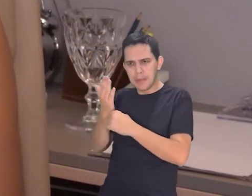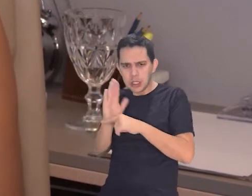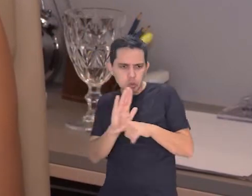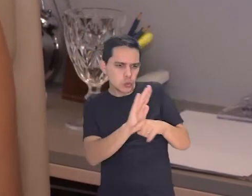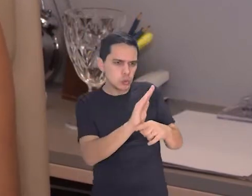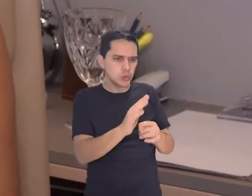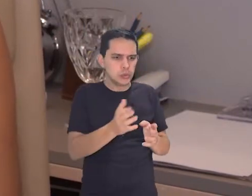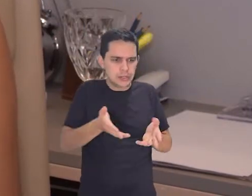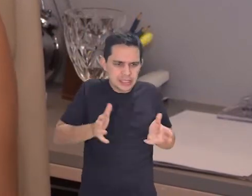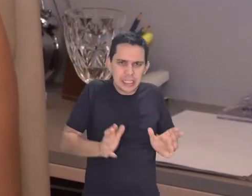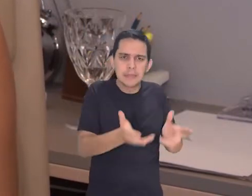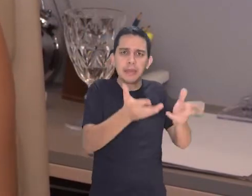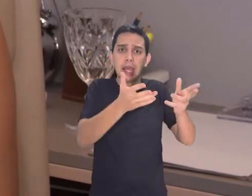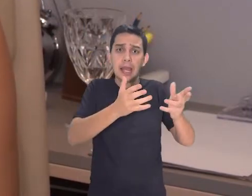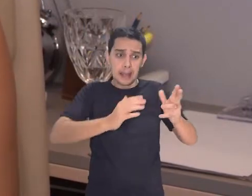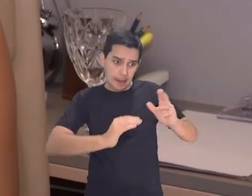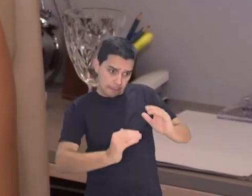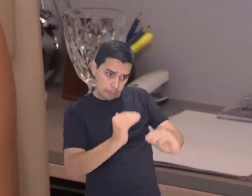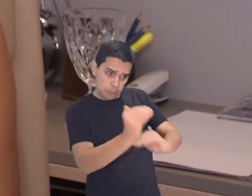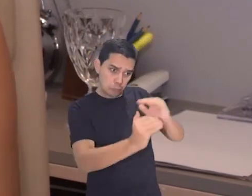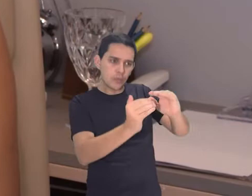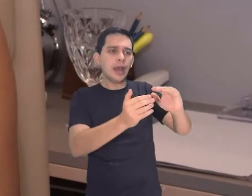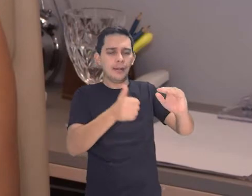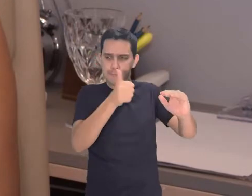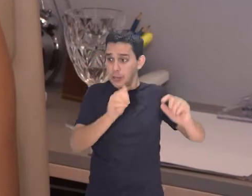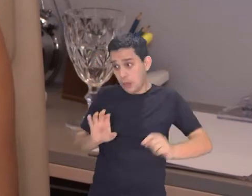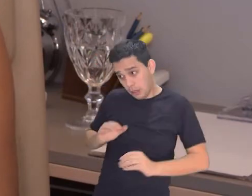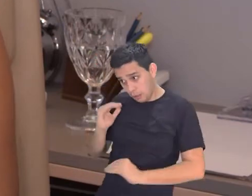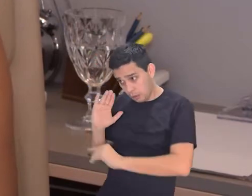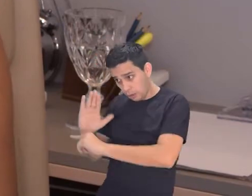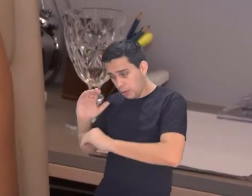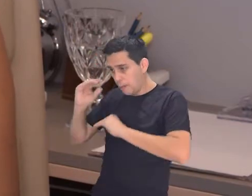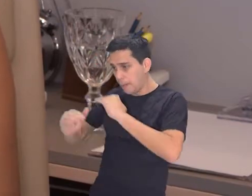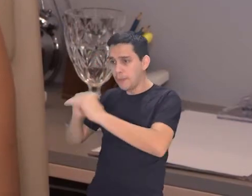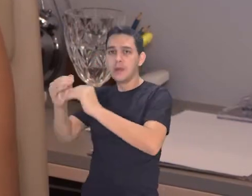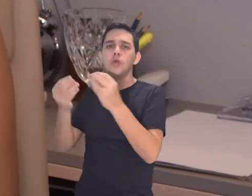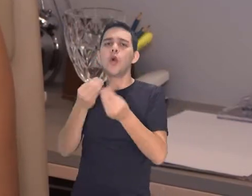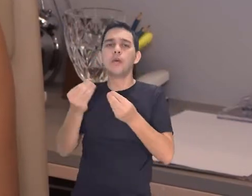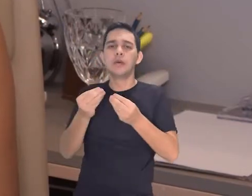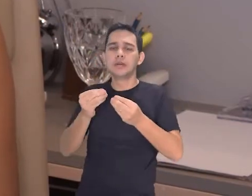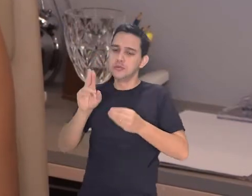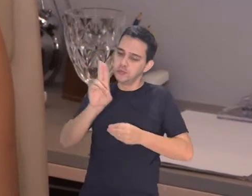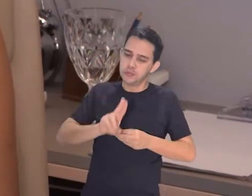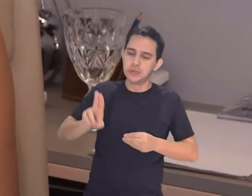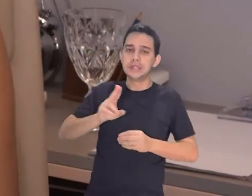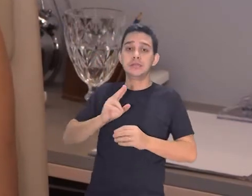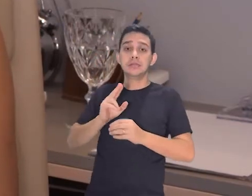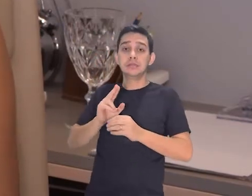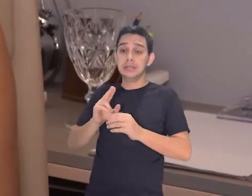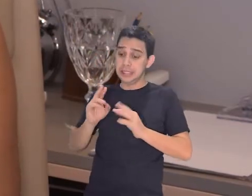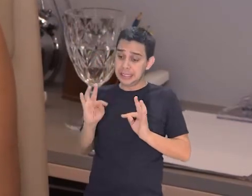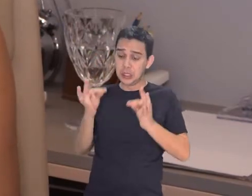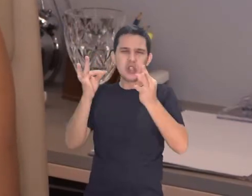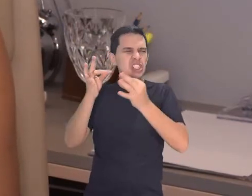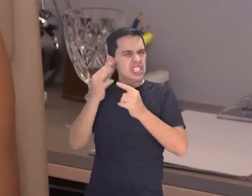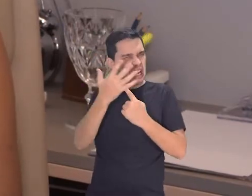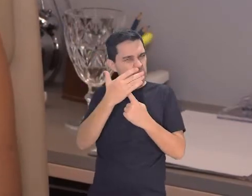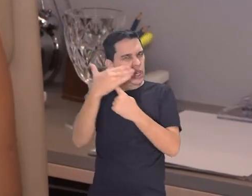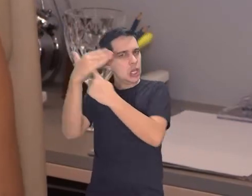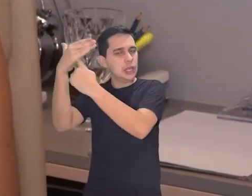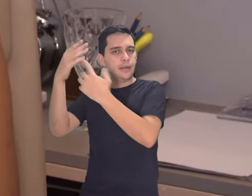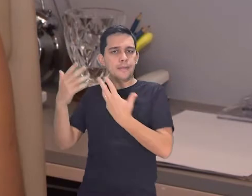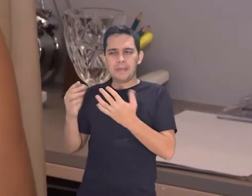outro, contribuir com o desempenho do outro pelo uso da tecnologia, à distância, né? Então, a